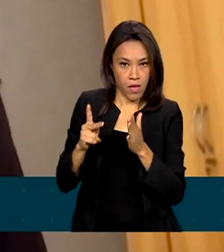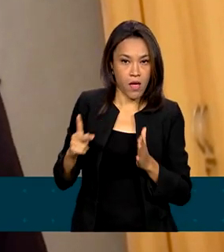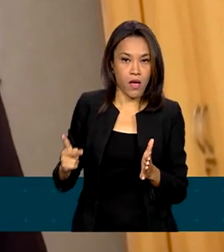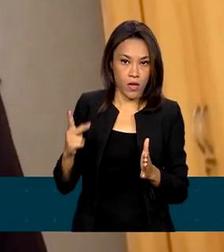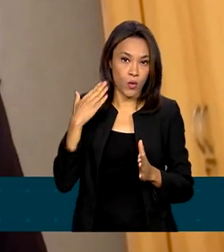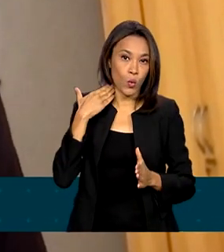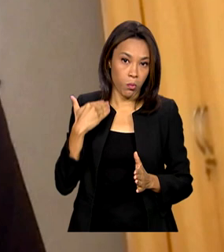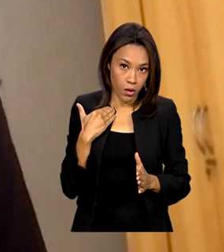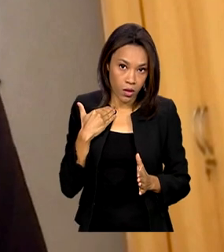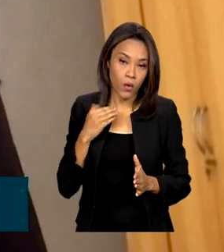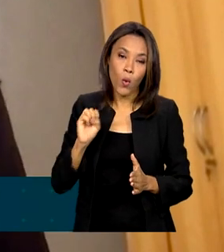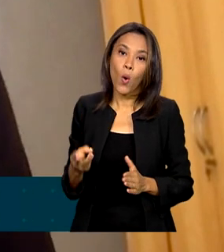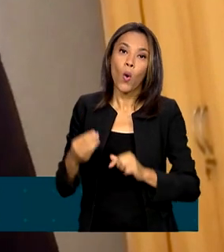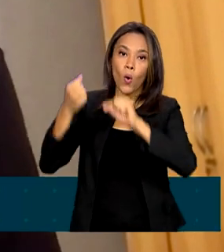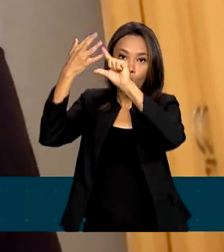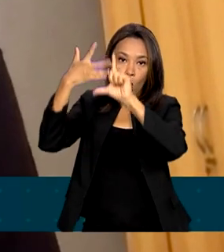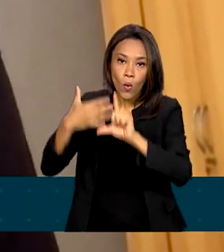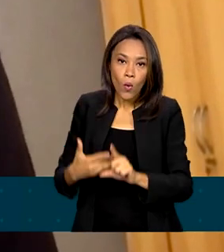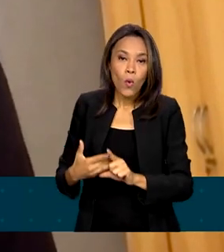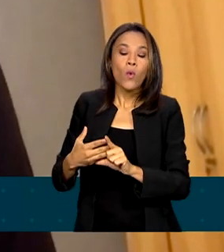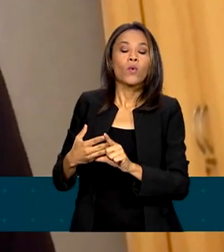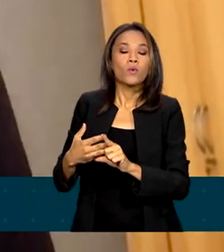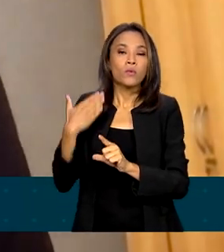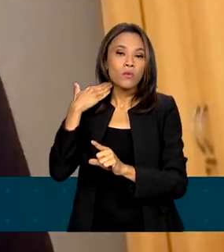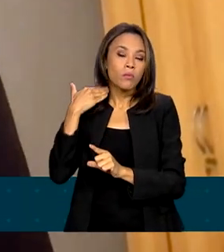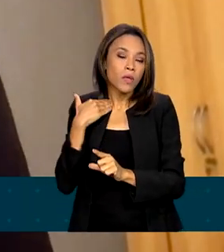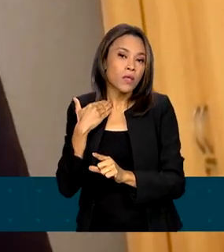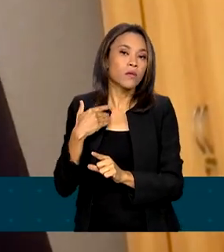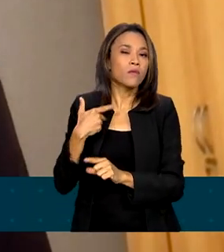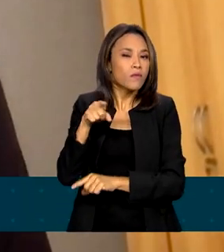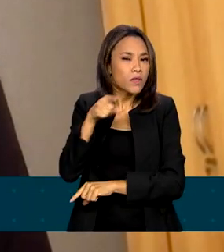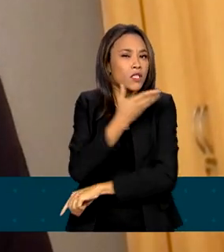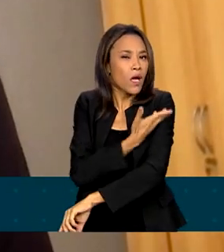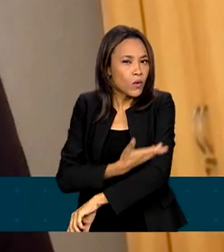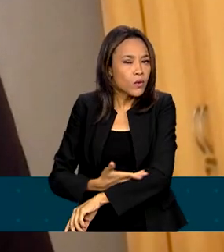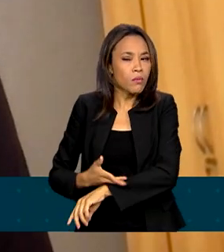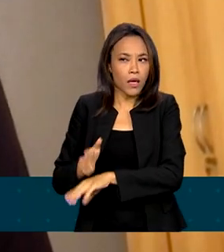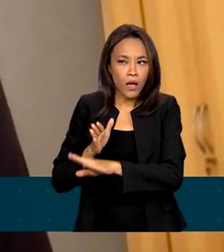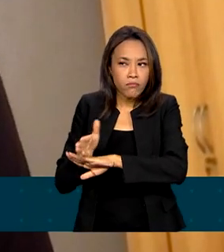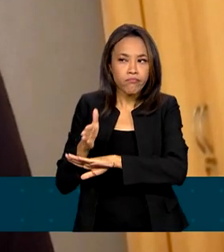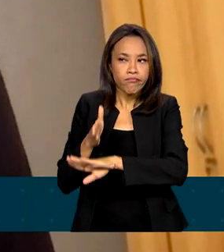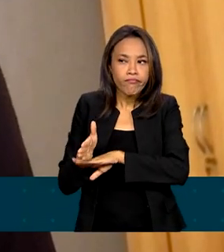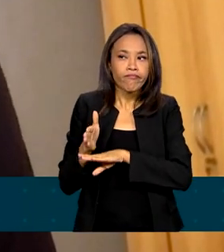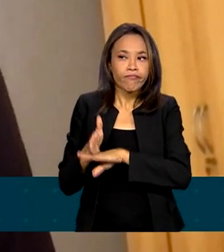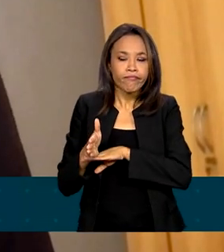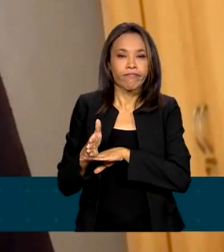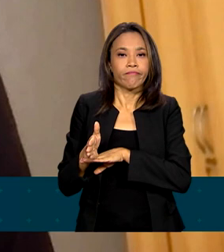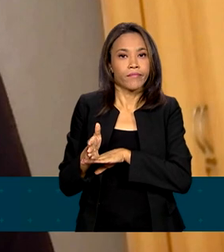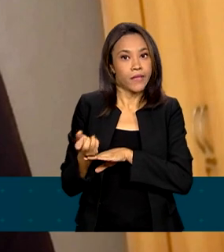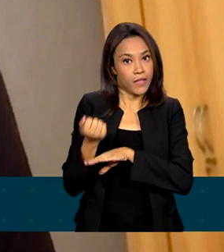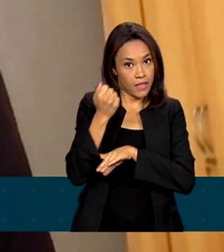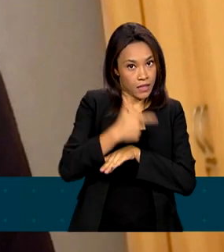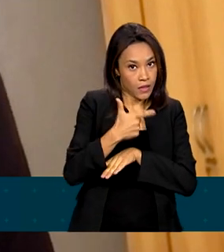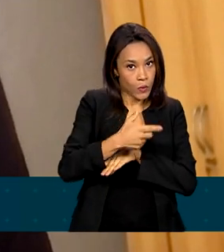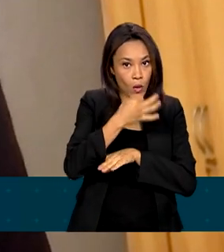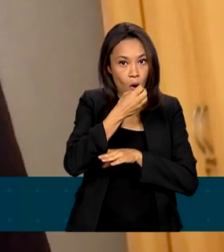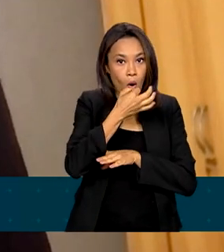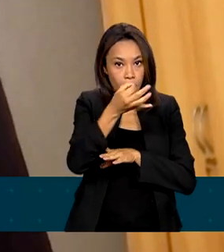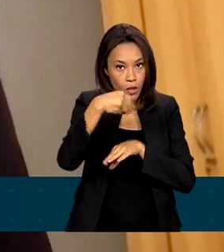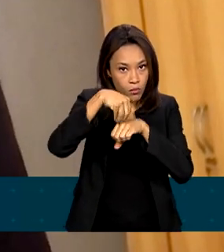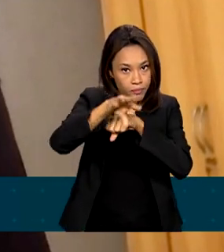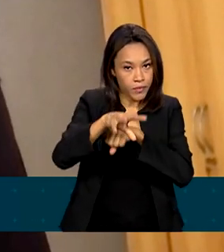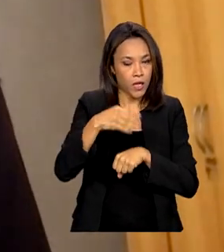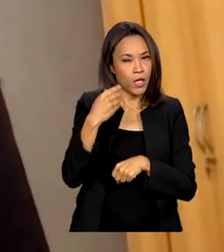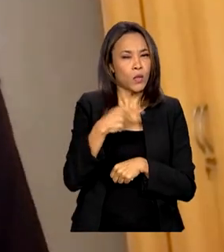pelo site do banco que esse usuário já está acostuma a interagir então e a segunda dica é sempre